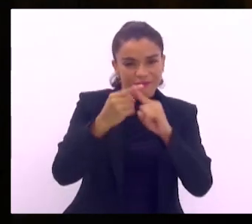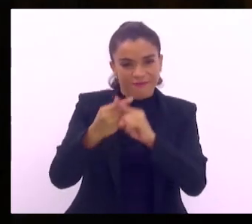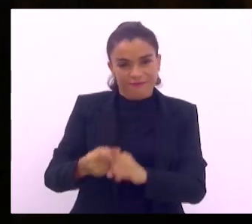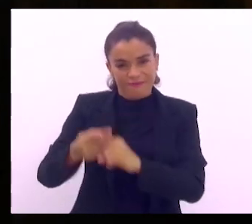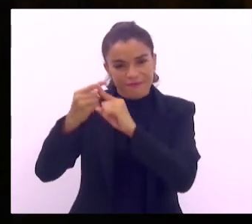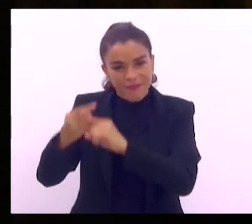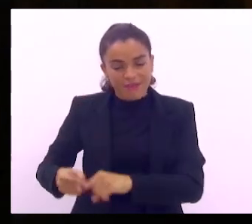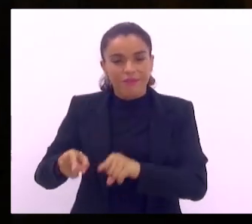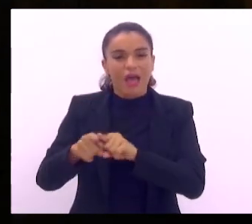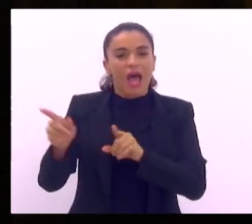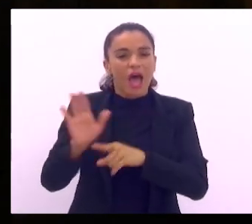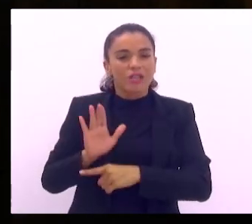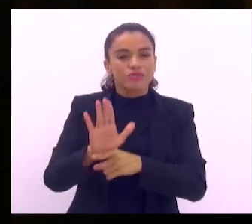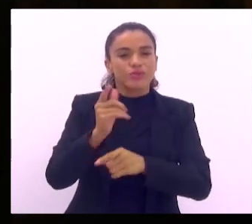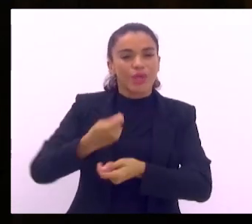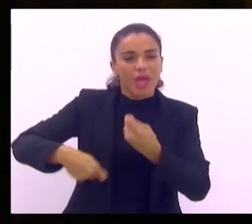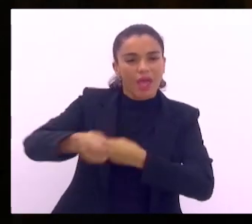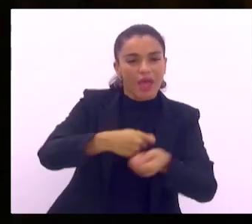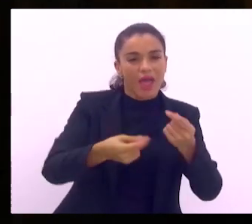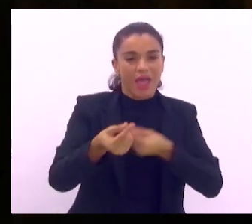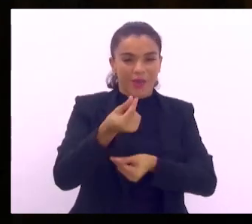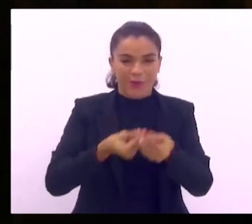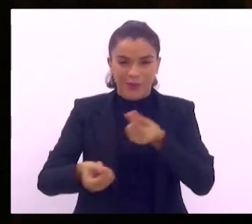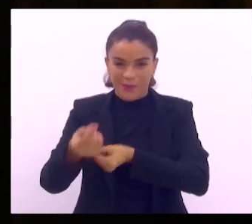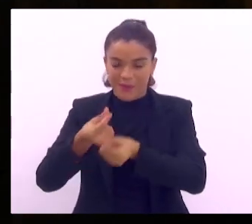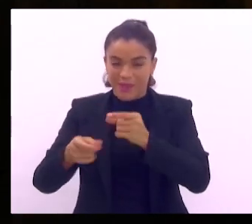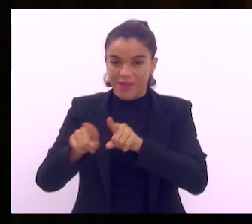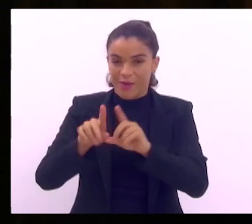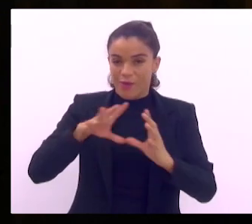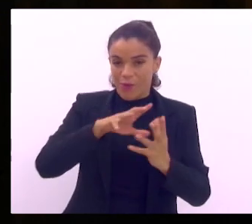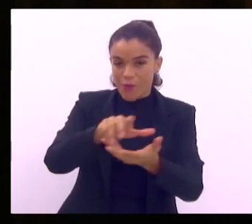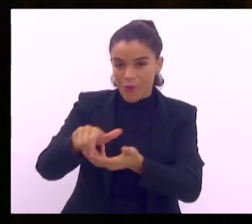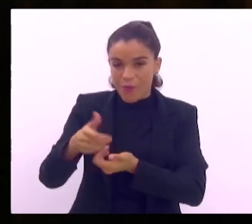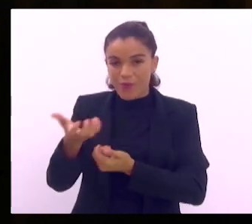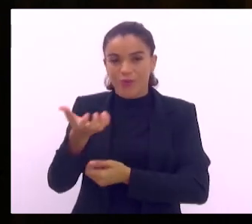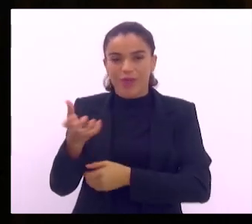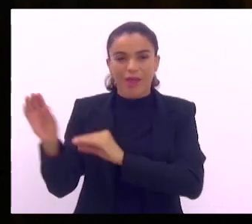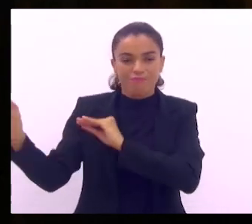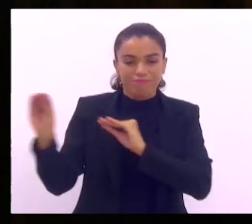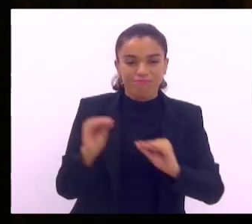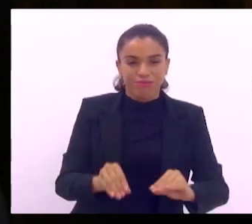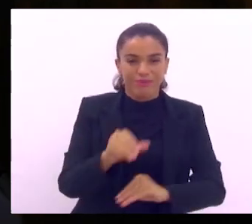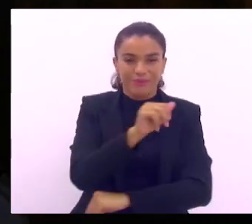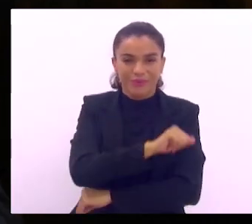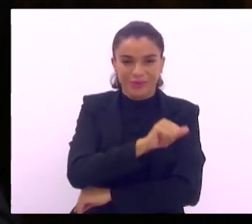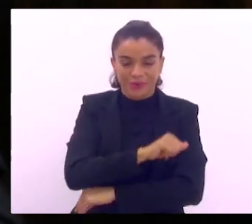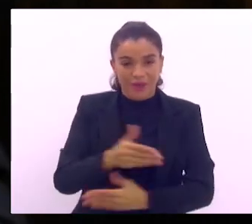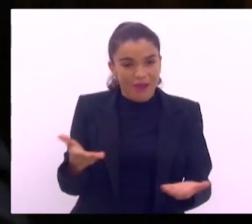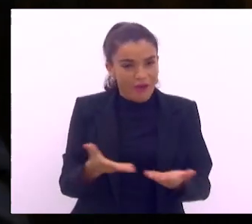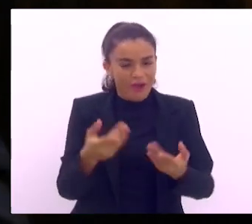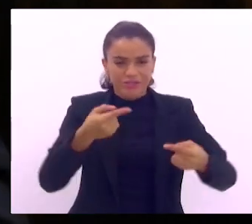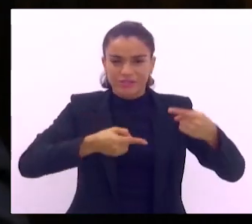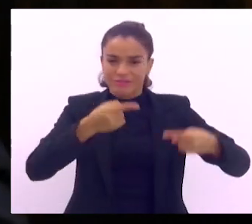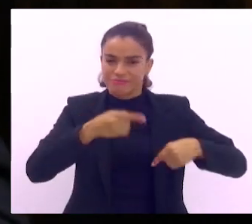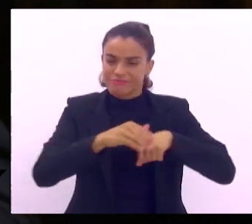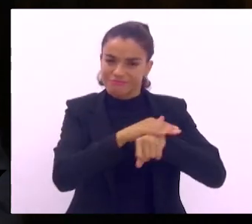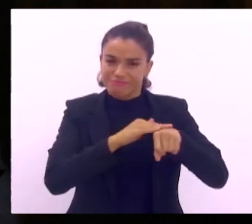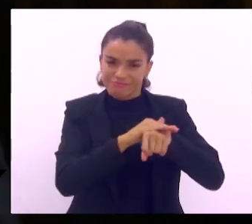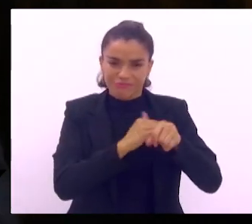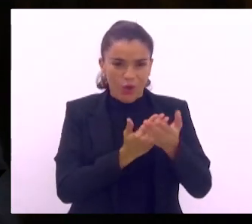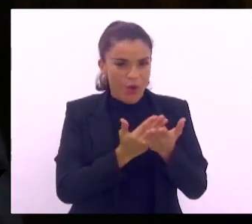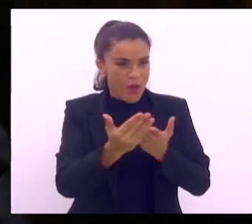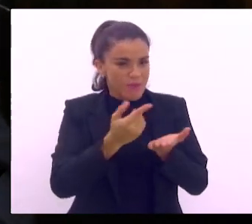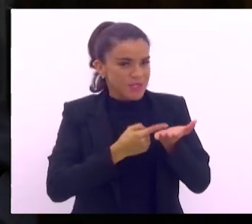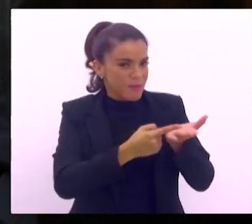a girar a economia. O mundo inteiro quer estar no Rio de Janeiro, o mundo inteiro quer competir no Rio de Janeiro. Agora mesmo, nós estamos discutindo, começamos